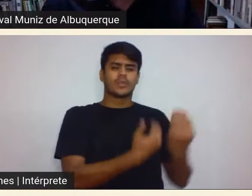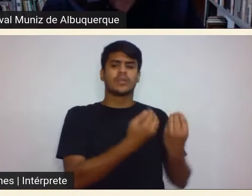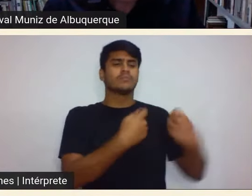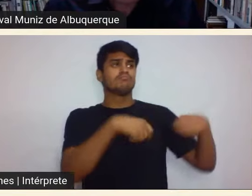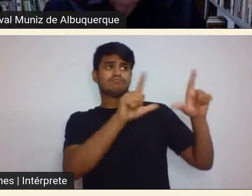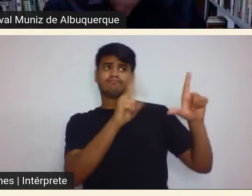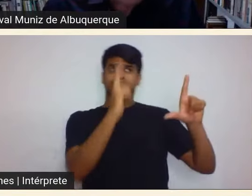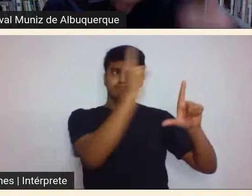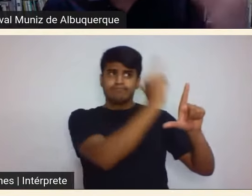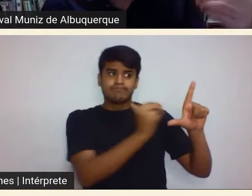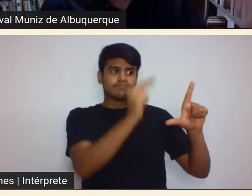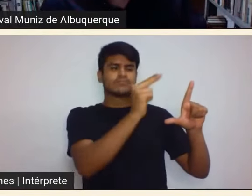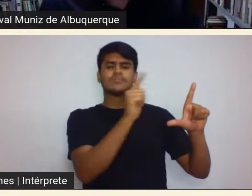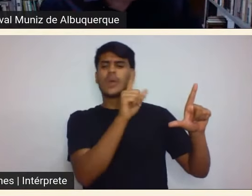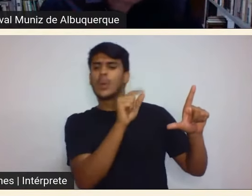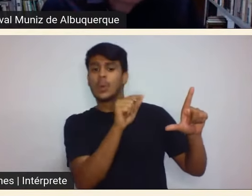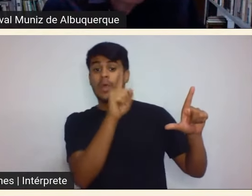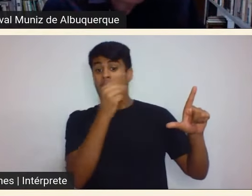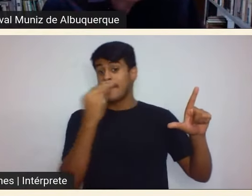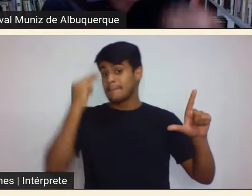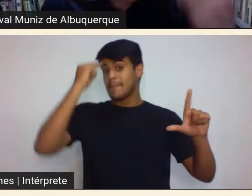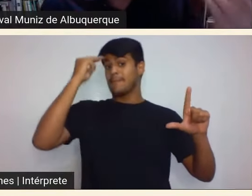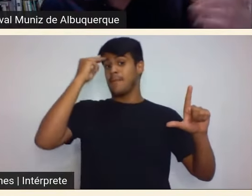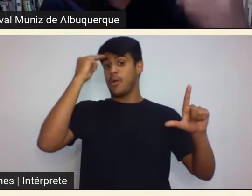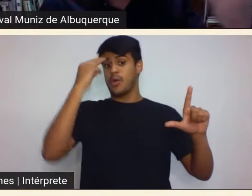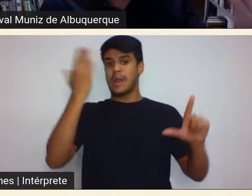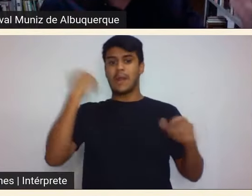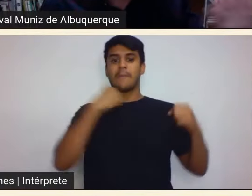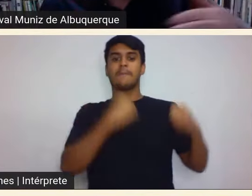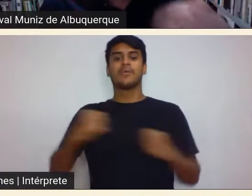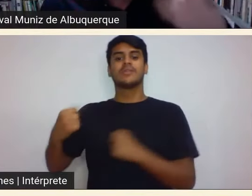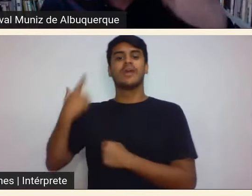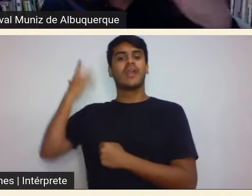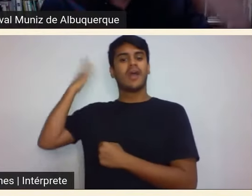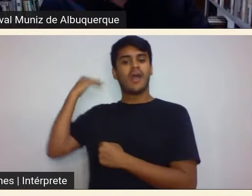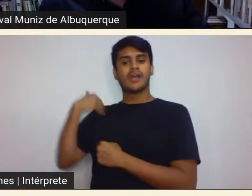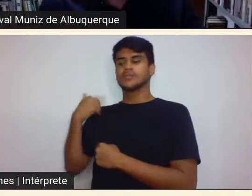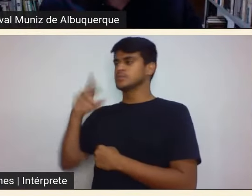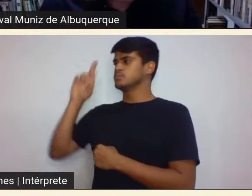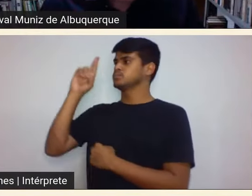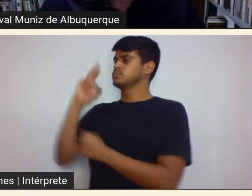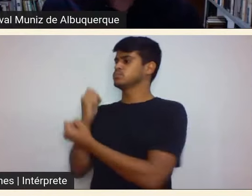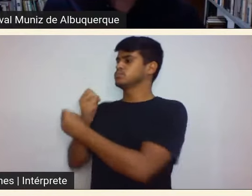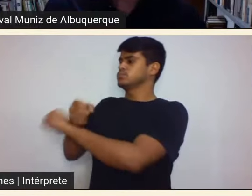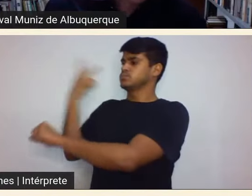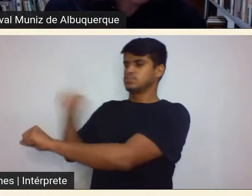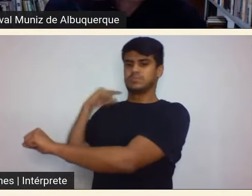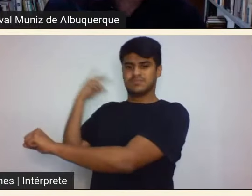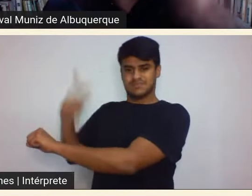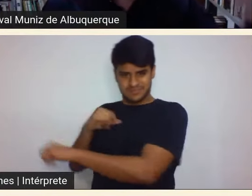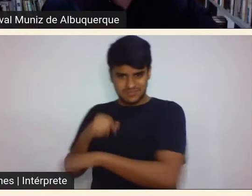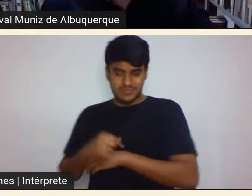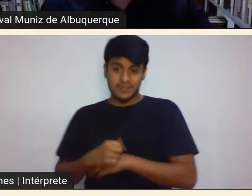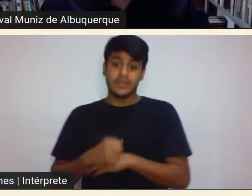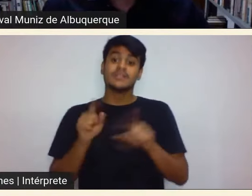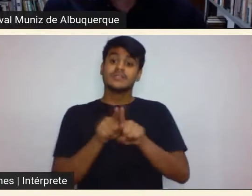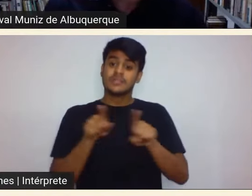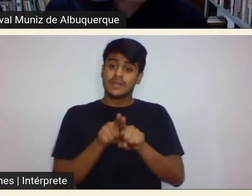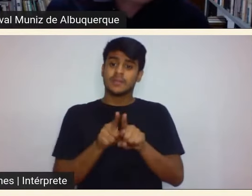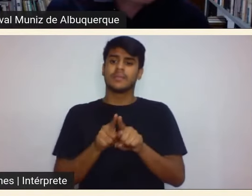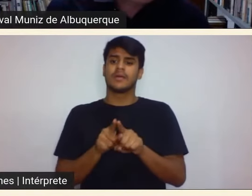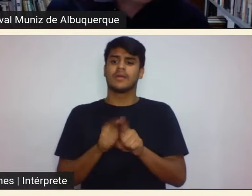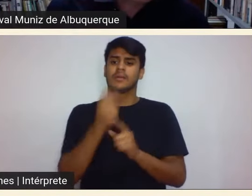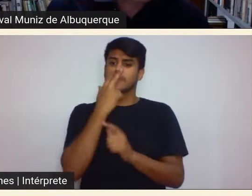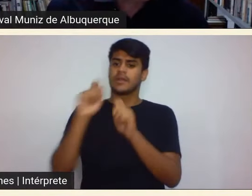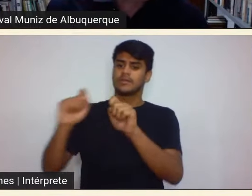uma memória do poder senhorial, quadros que são, né, remetem a uma saudade